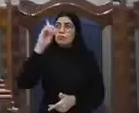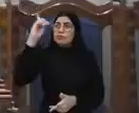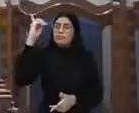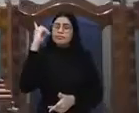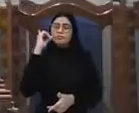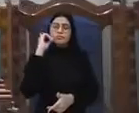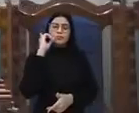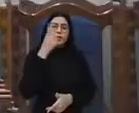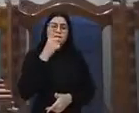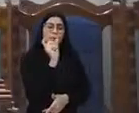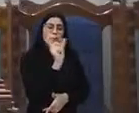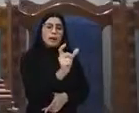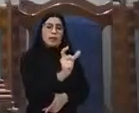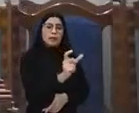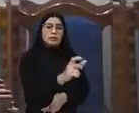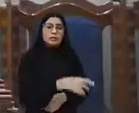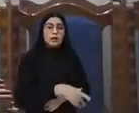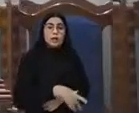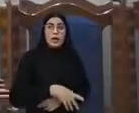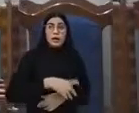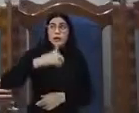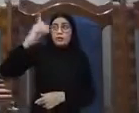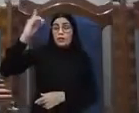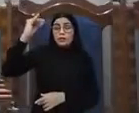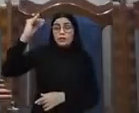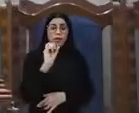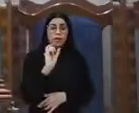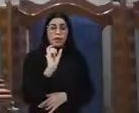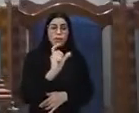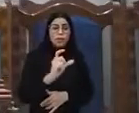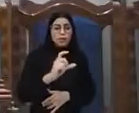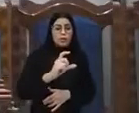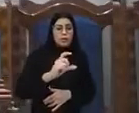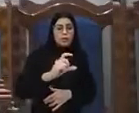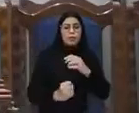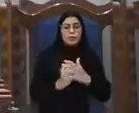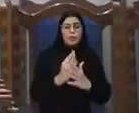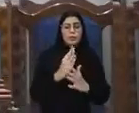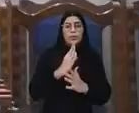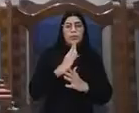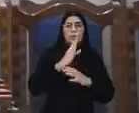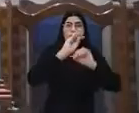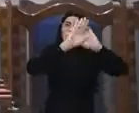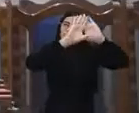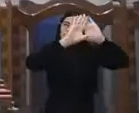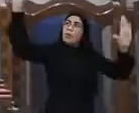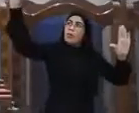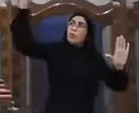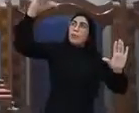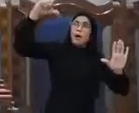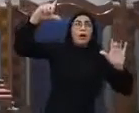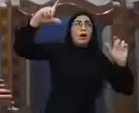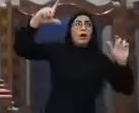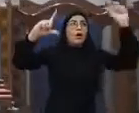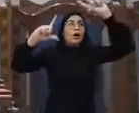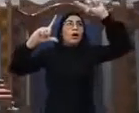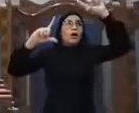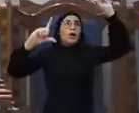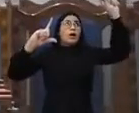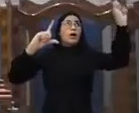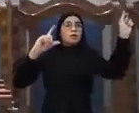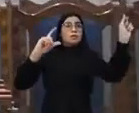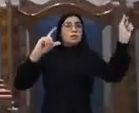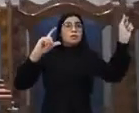palavra. Ele só precisou dizer: haja terra, haja céu, hajam luminares, haja o